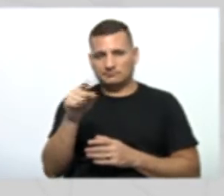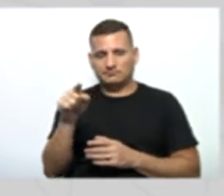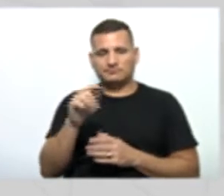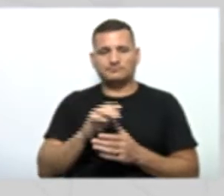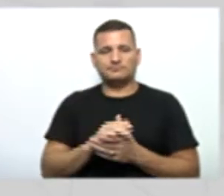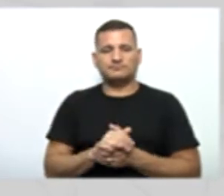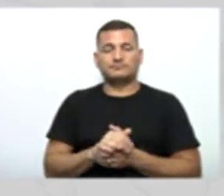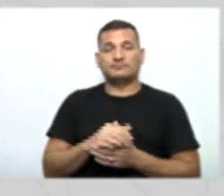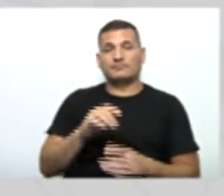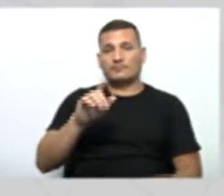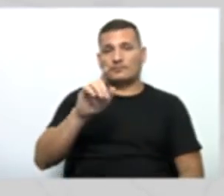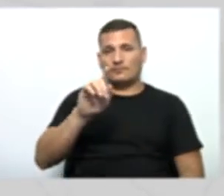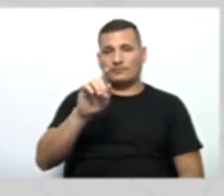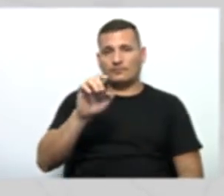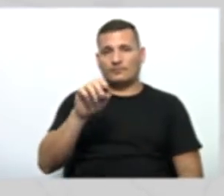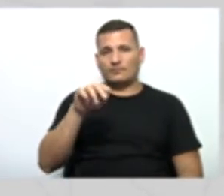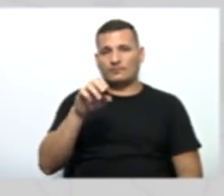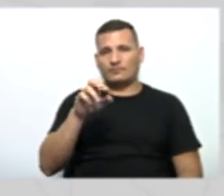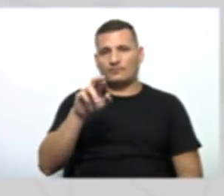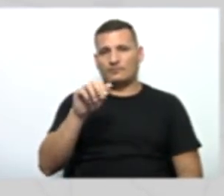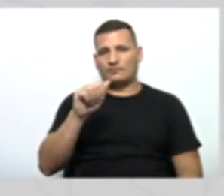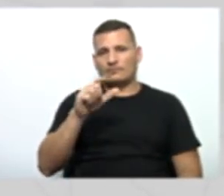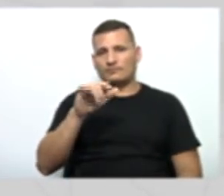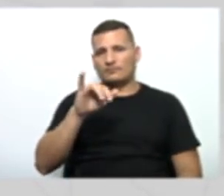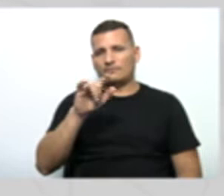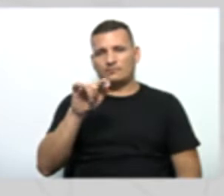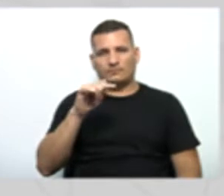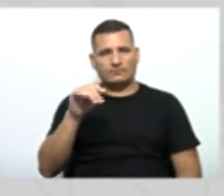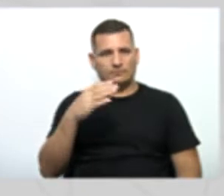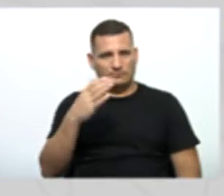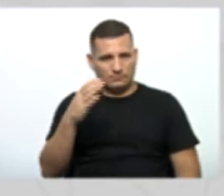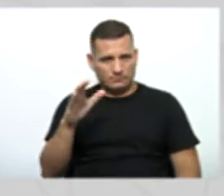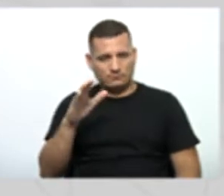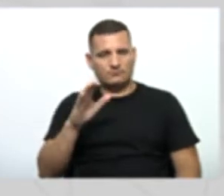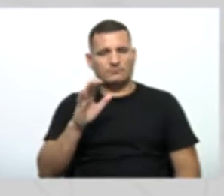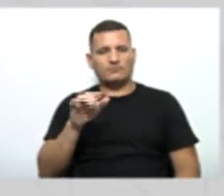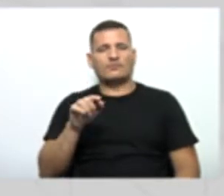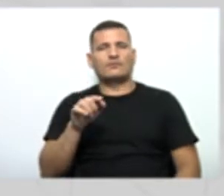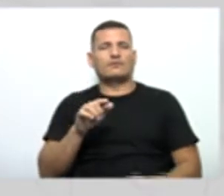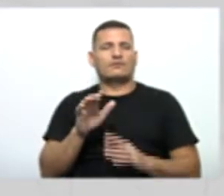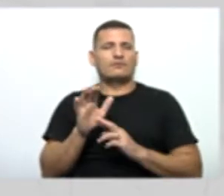gente, ó, representa um caso de uso ou ator